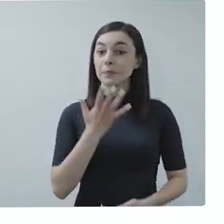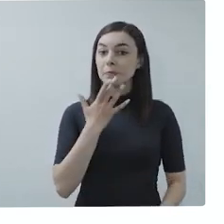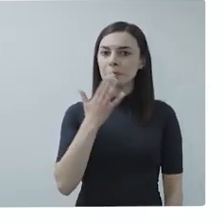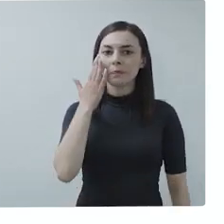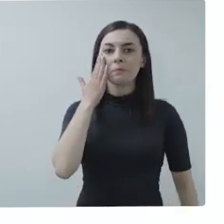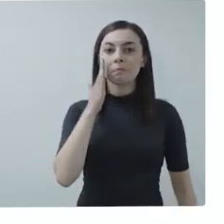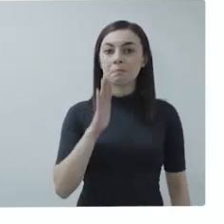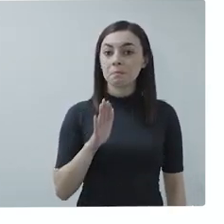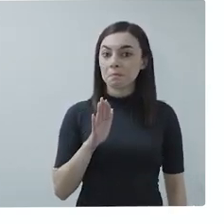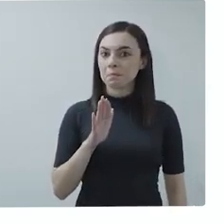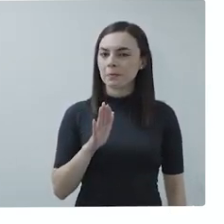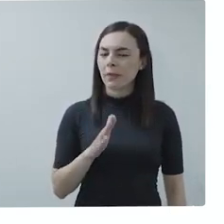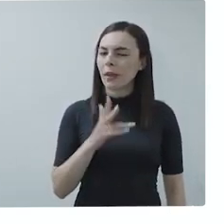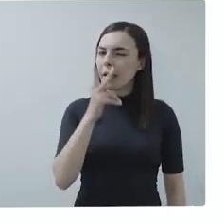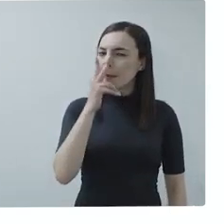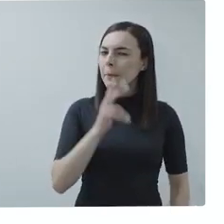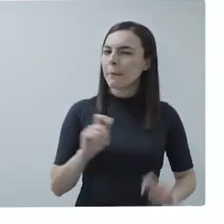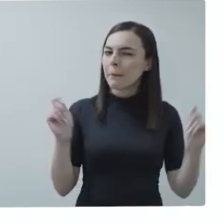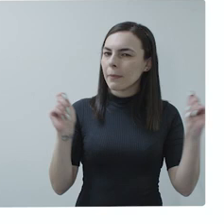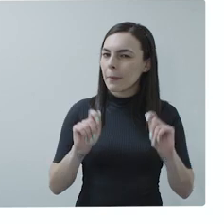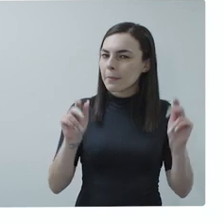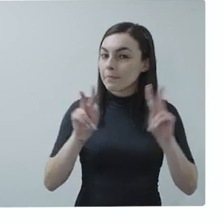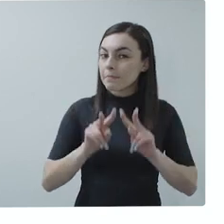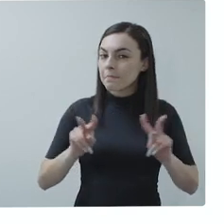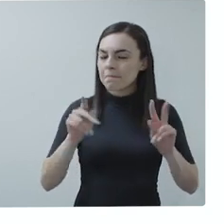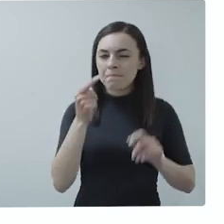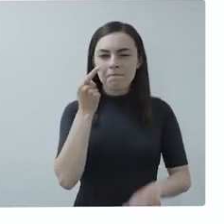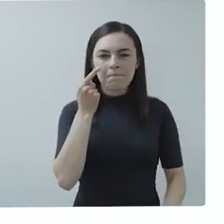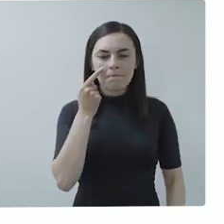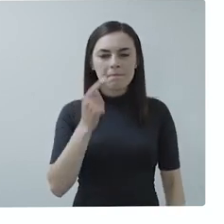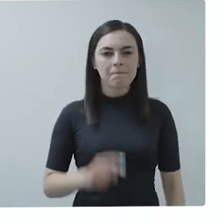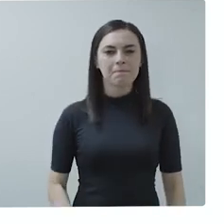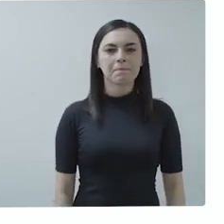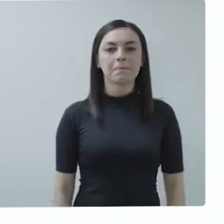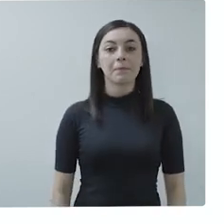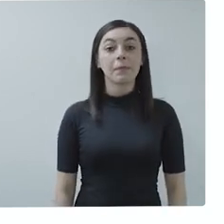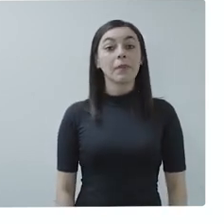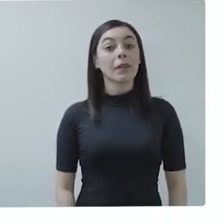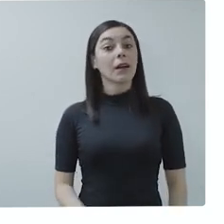Azul. Ai, agora acho que vai dar pra ver. Vamos ver.